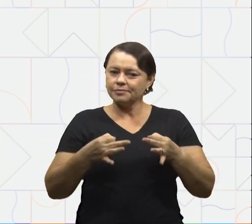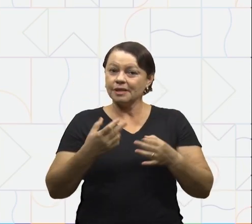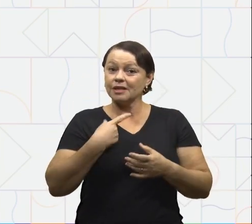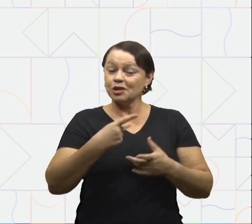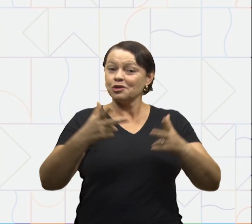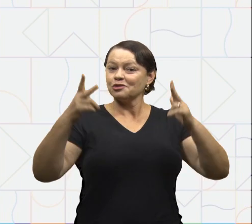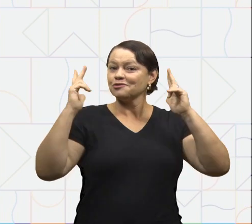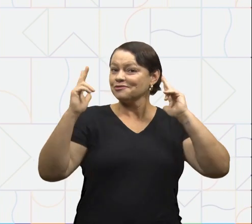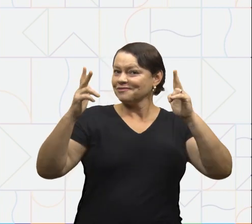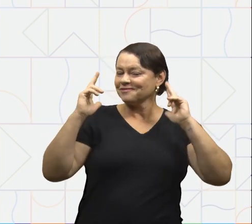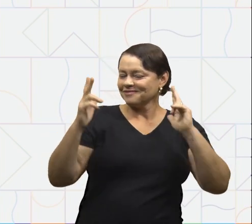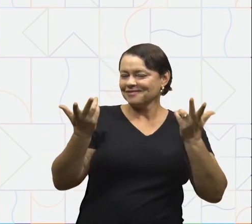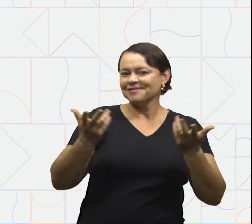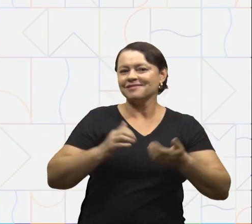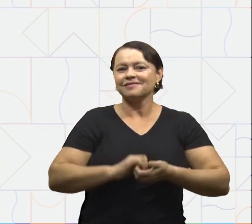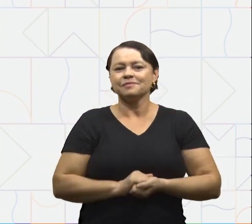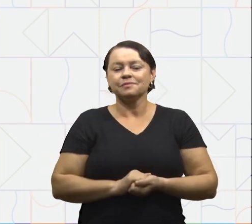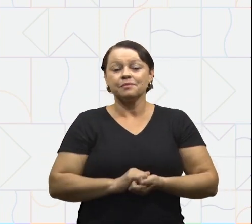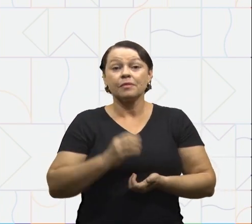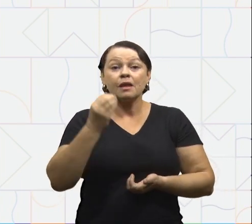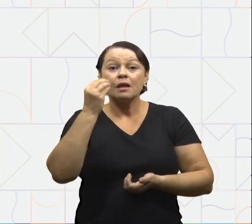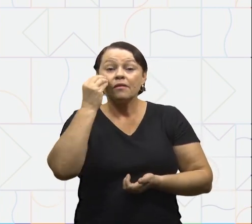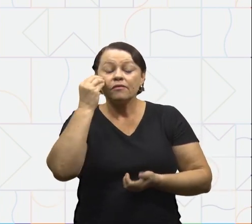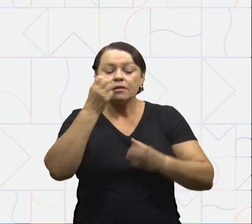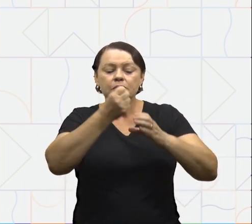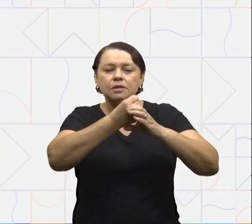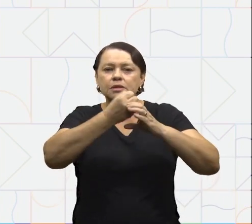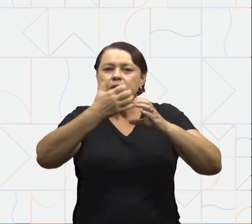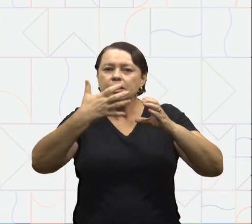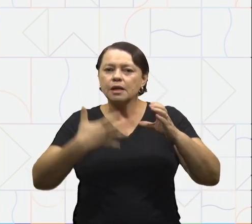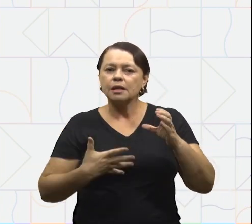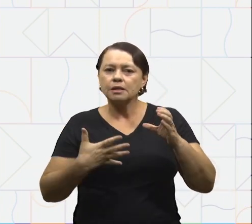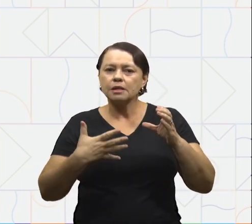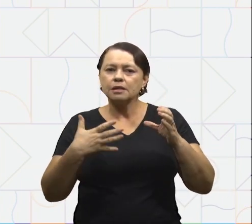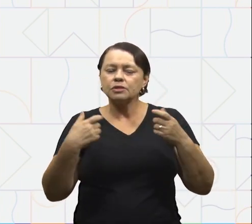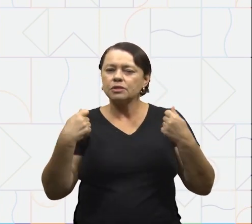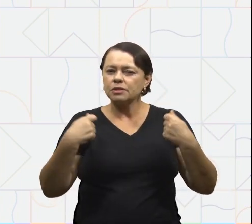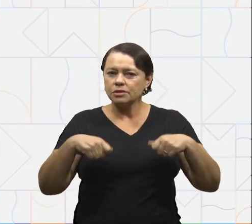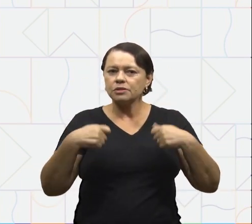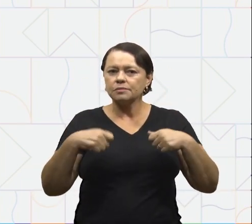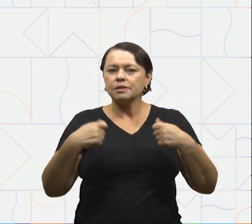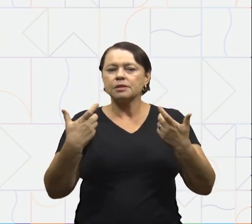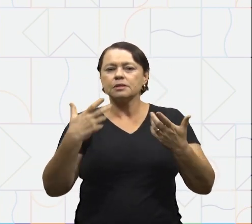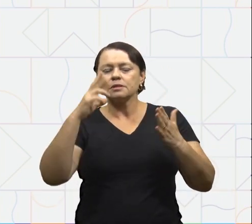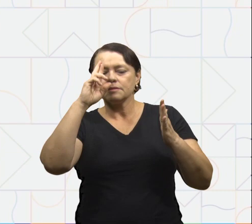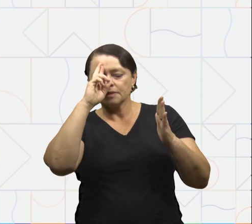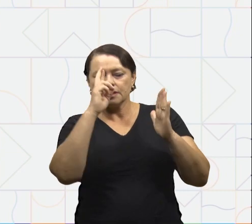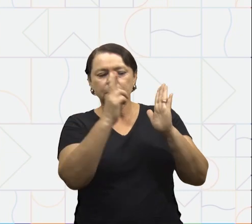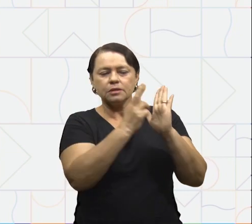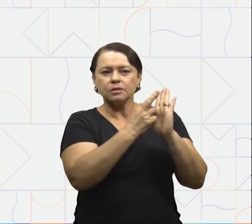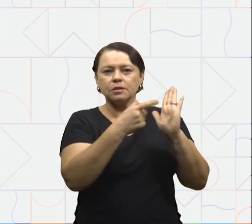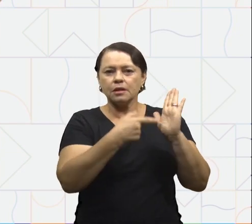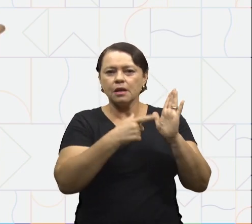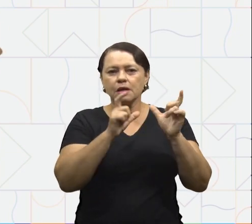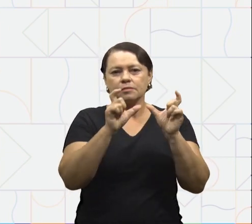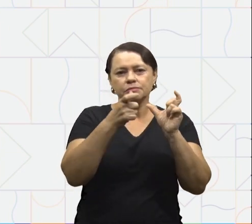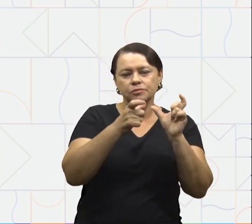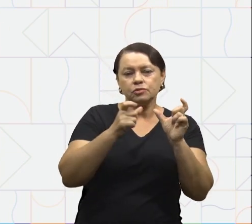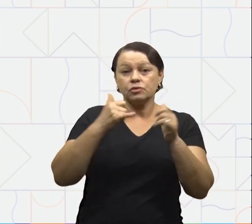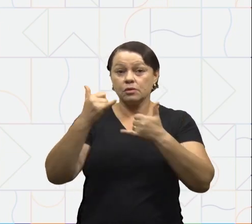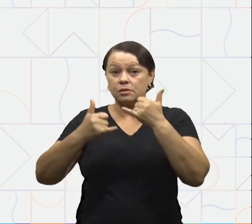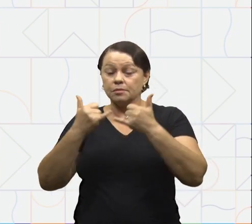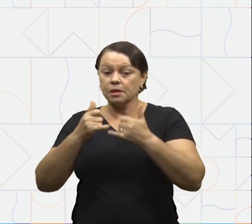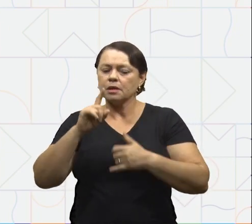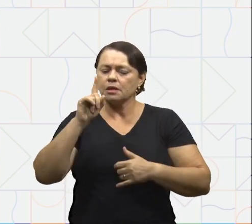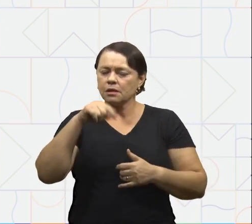divertimos juntos. Agora que vimos quais são as características necessárias para a criação de regras de jogos e brincadeiras e vimos o